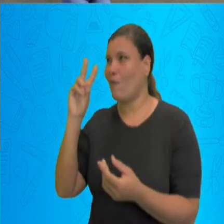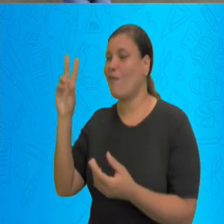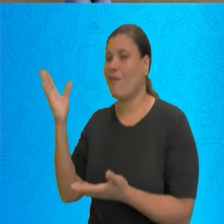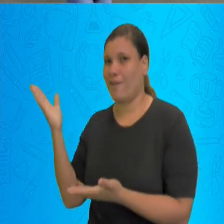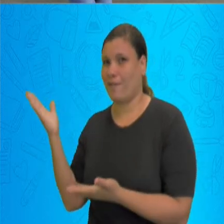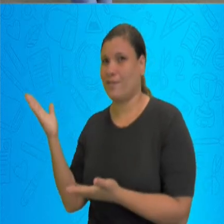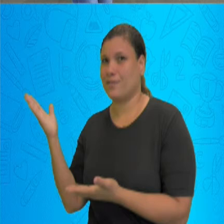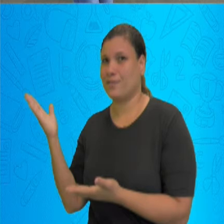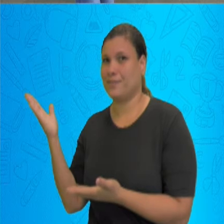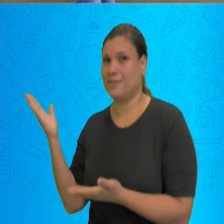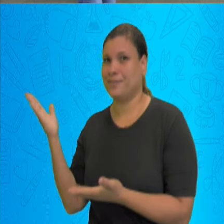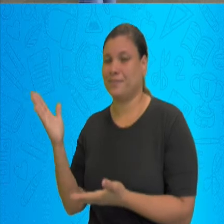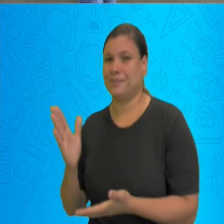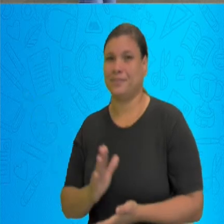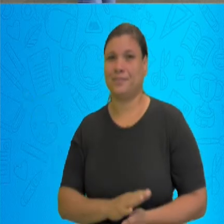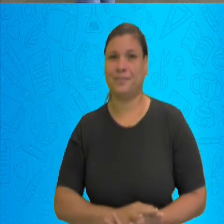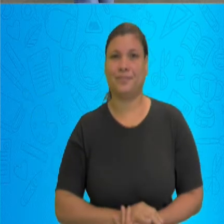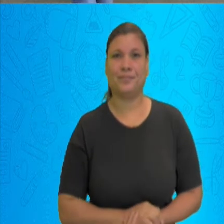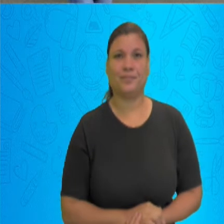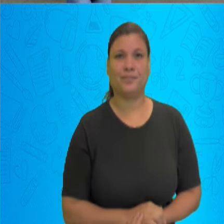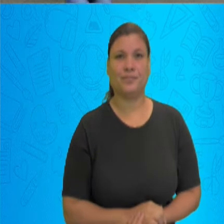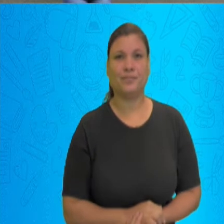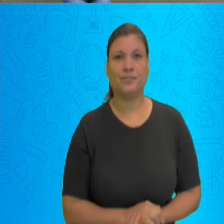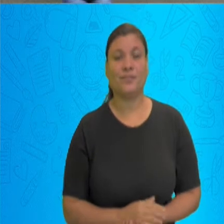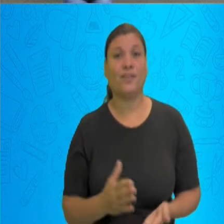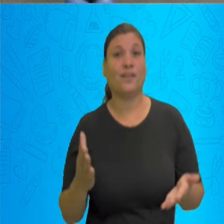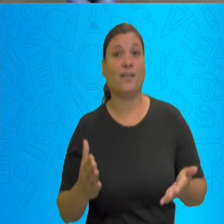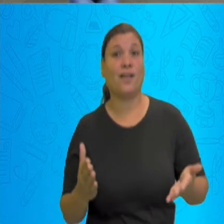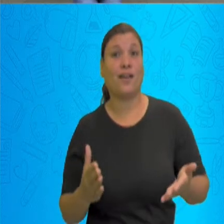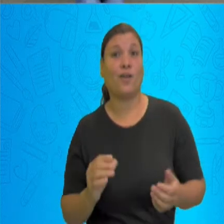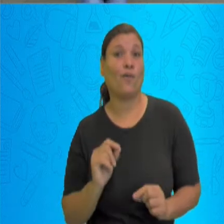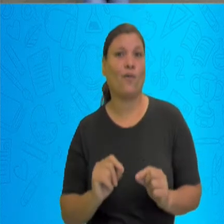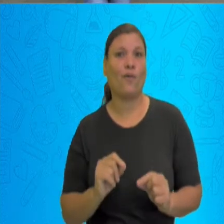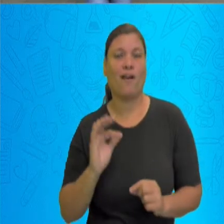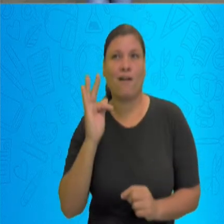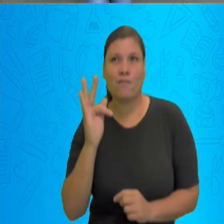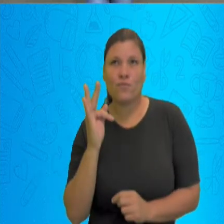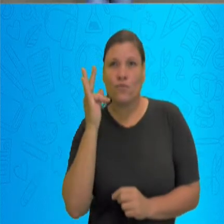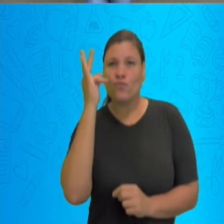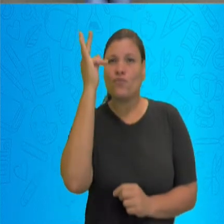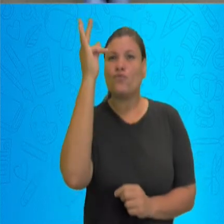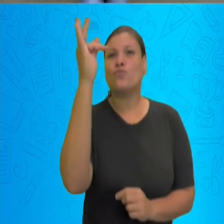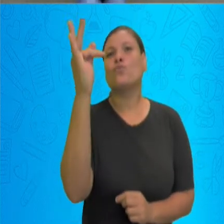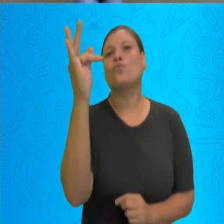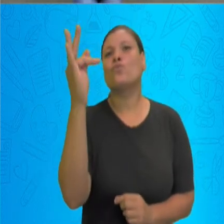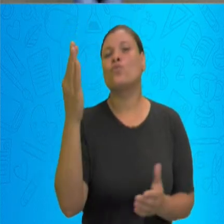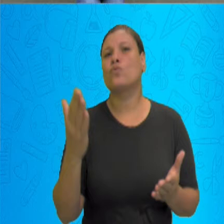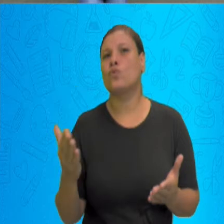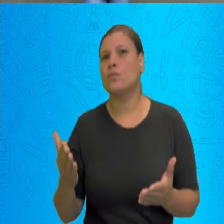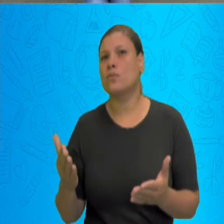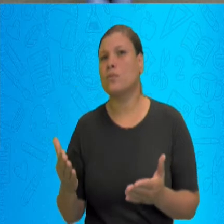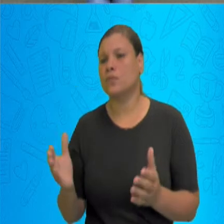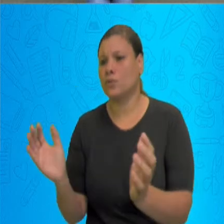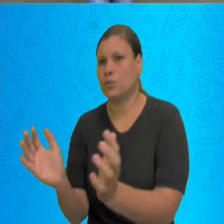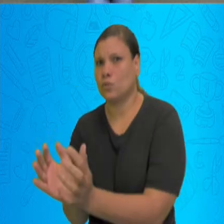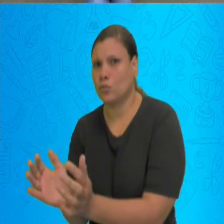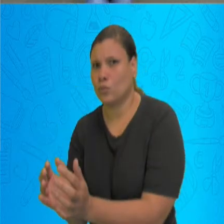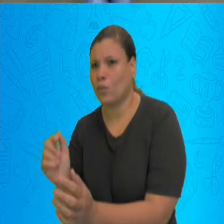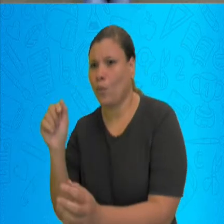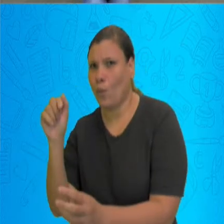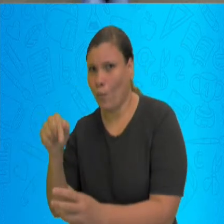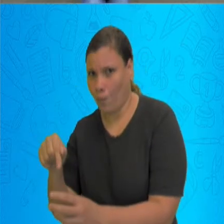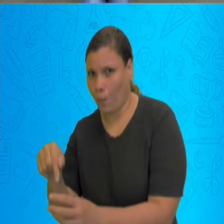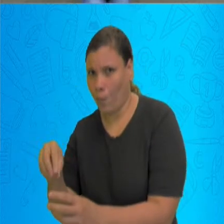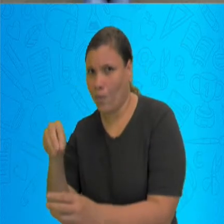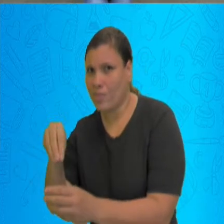o número. Agora, futuro do presente. O futuro do presente indica uma